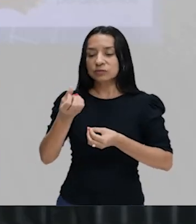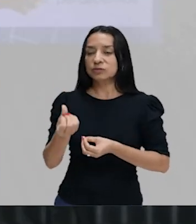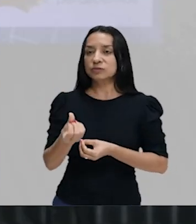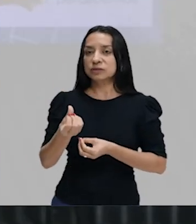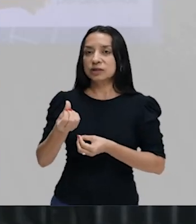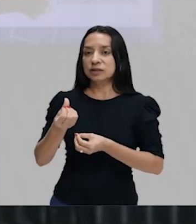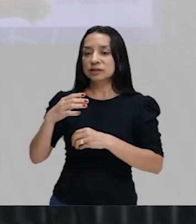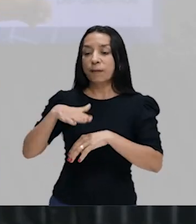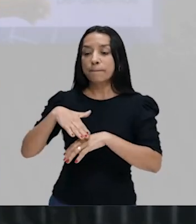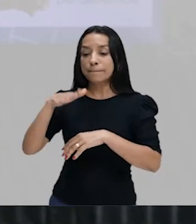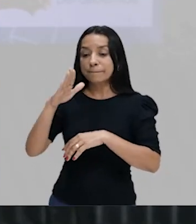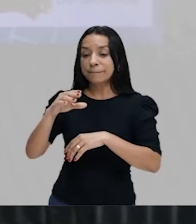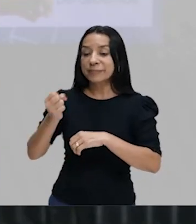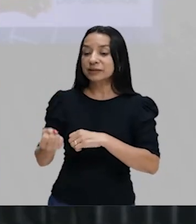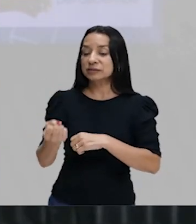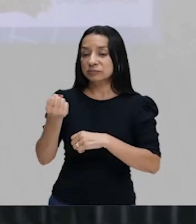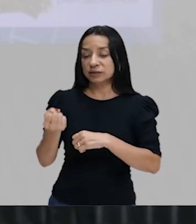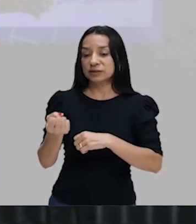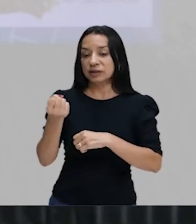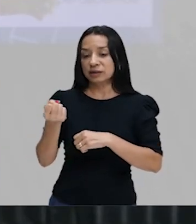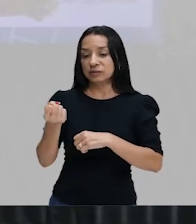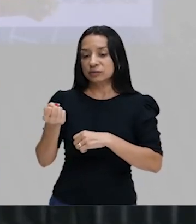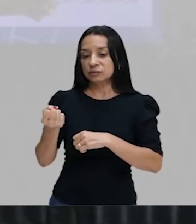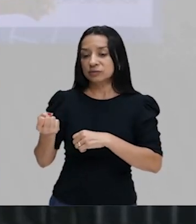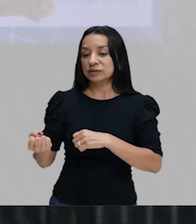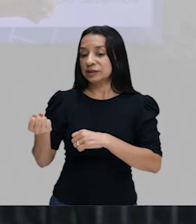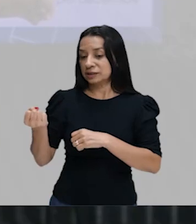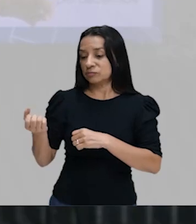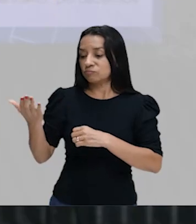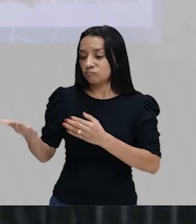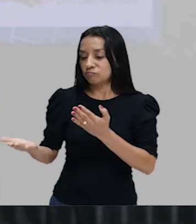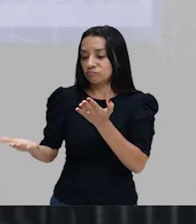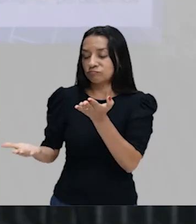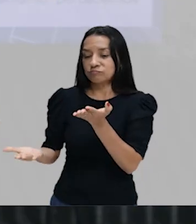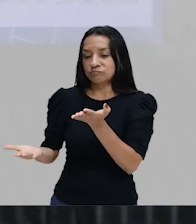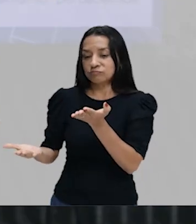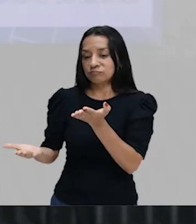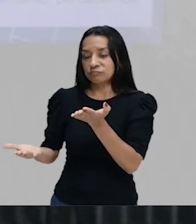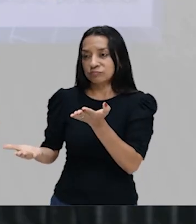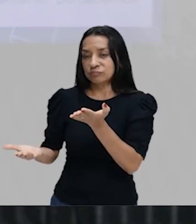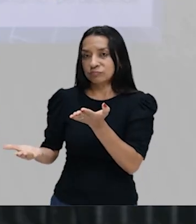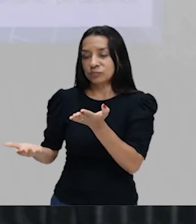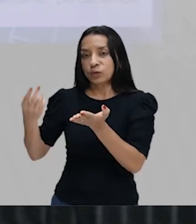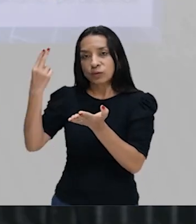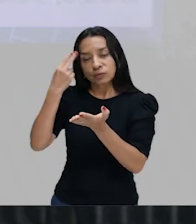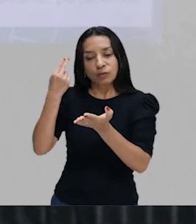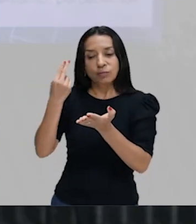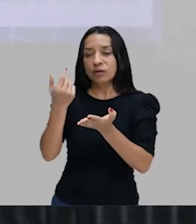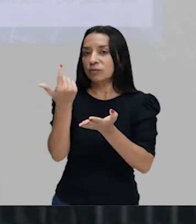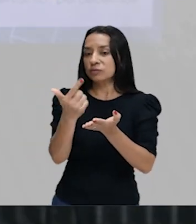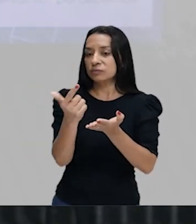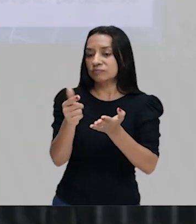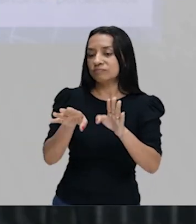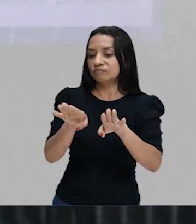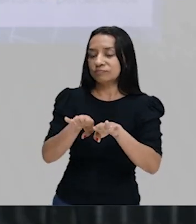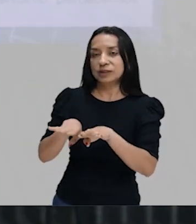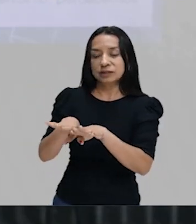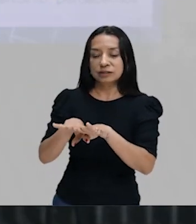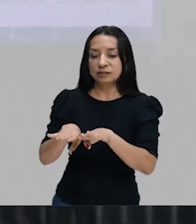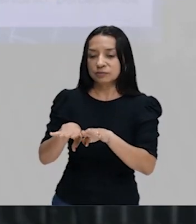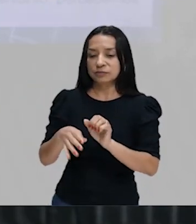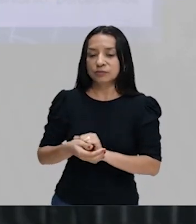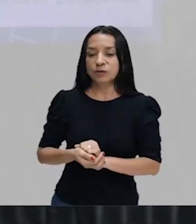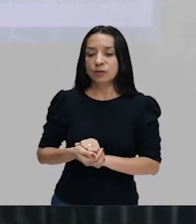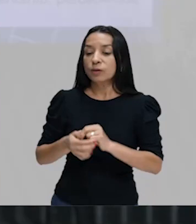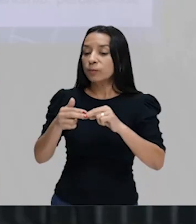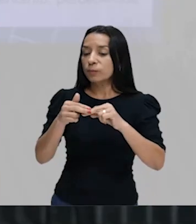6 é mais pesado, ou seja, o lado da balança está mais abaixo, né? Então, normalmente aqui não teve equilíbrio na nossa balança,